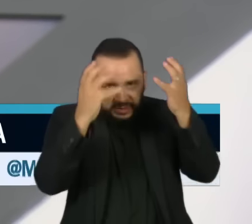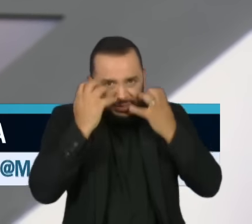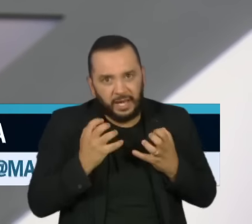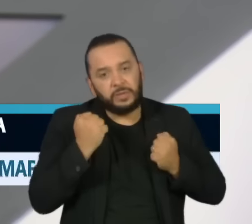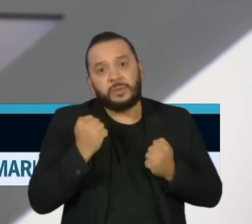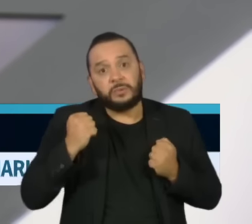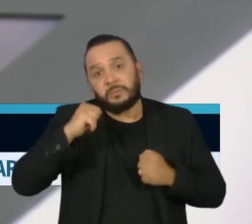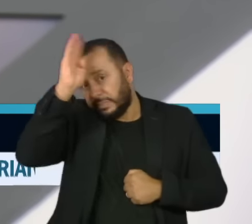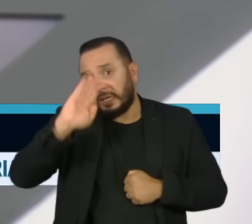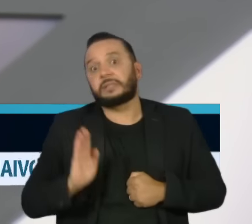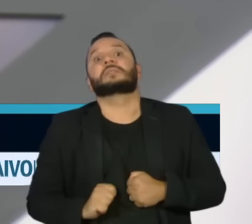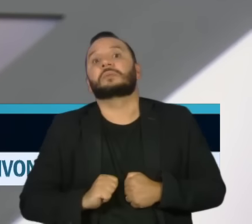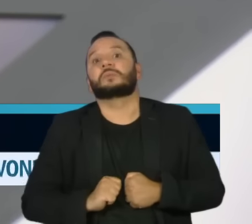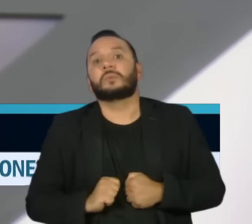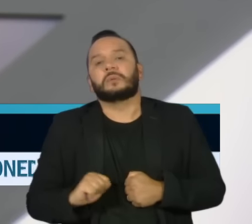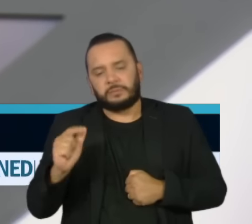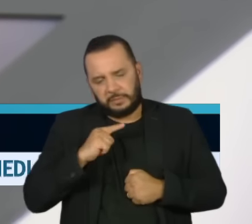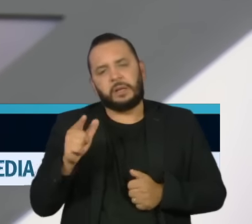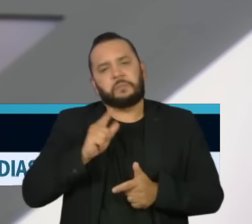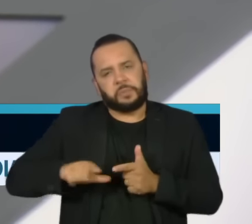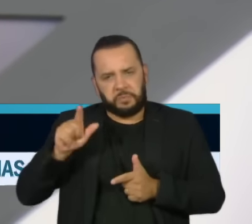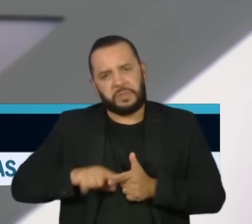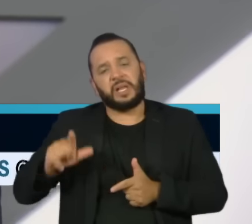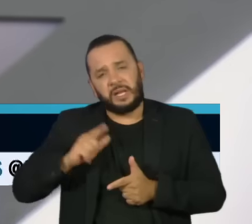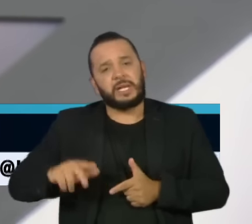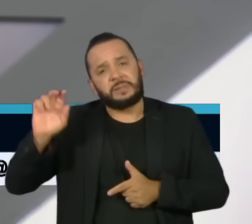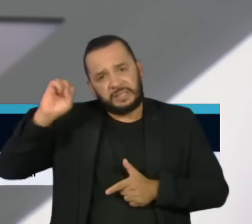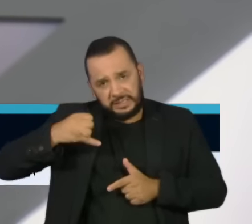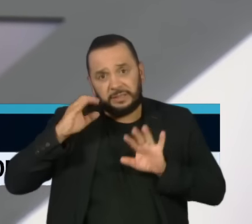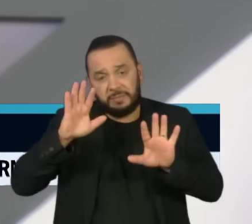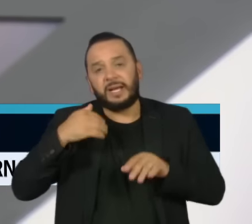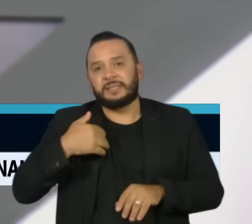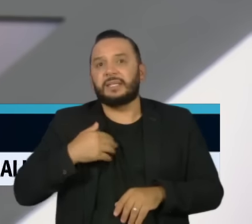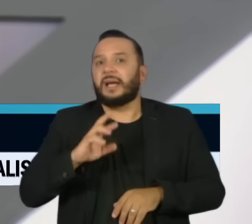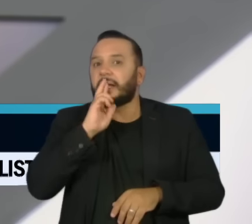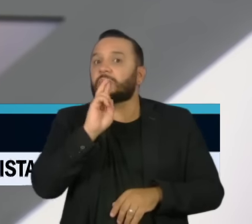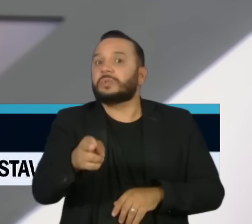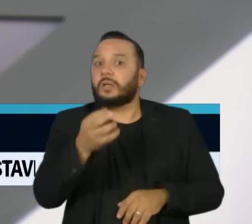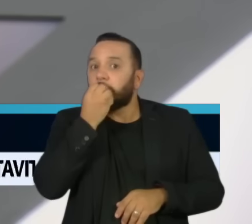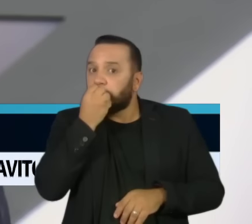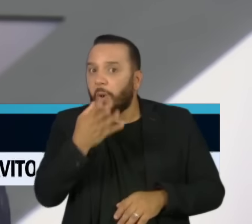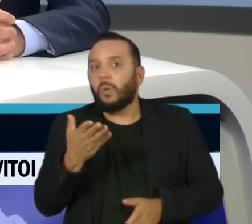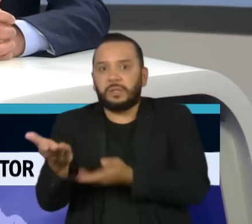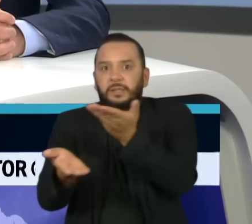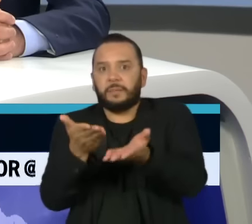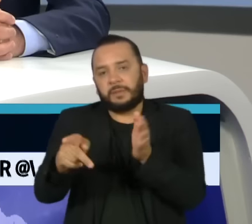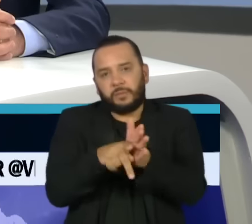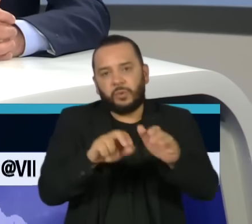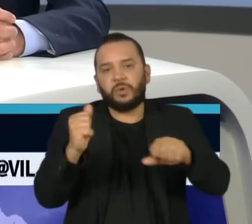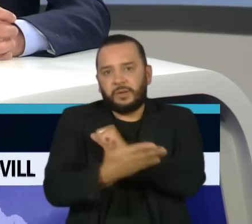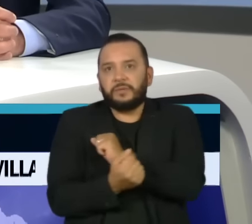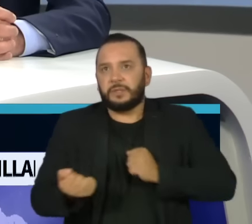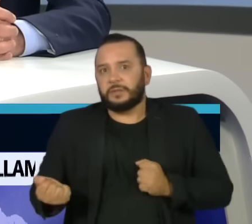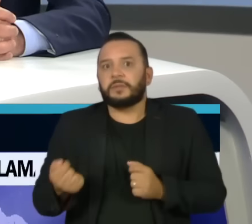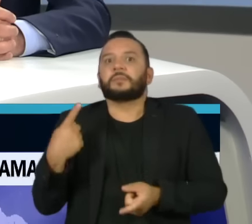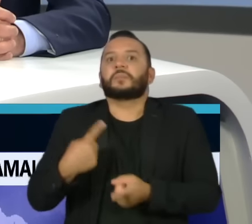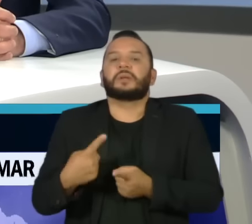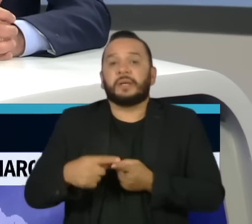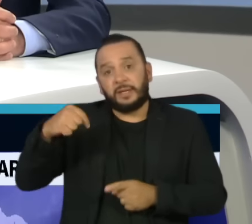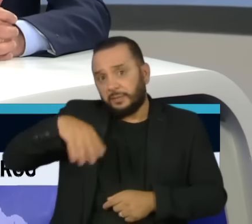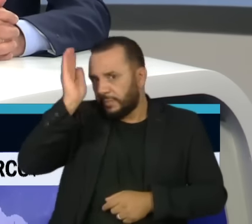nosso país, apesar dos pesares, produziu um resultado extraordinário no combate ao coronavírus. Poucos países apresentam os números, né,